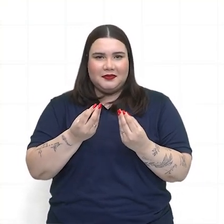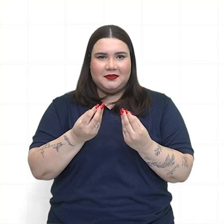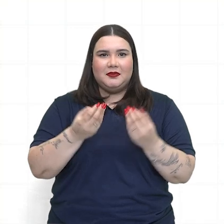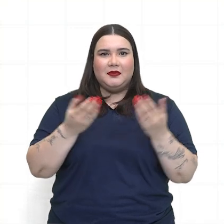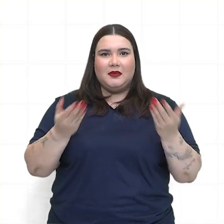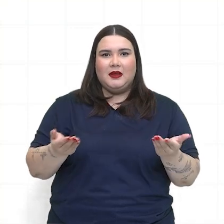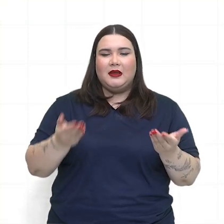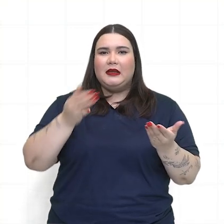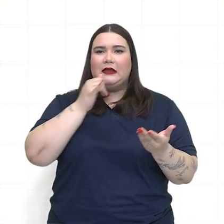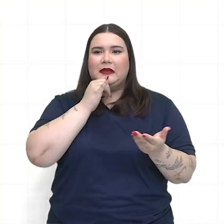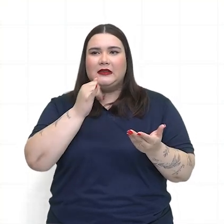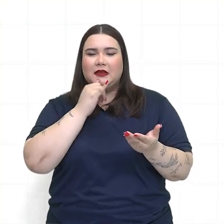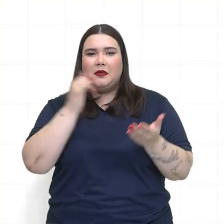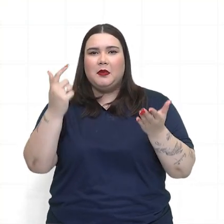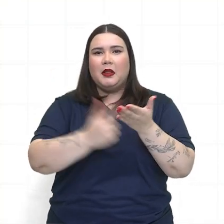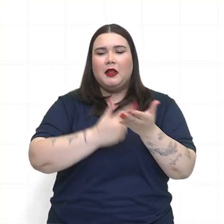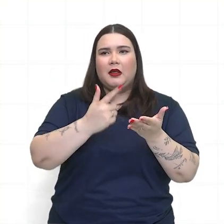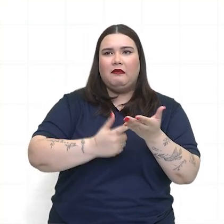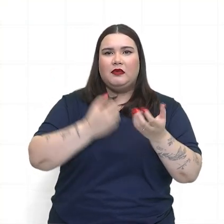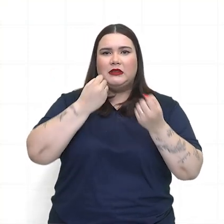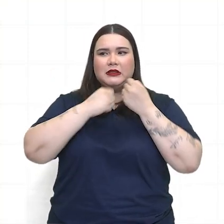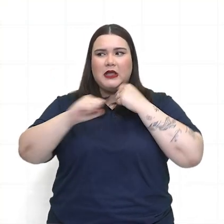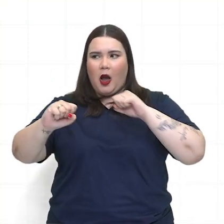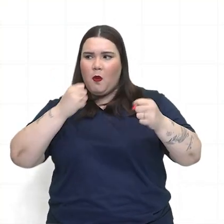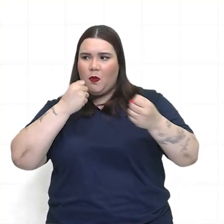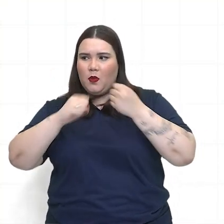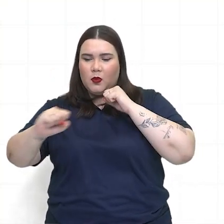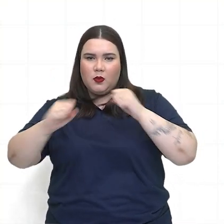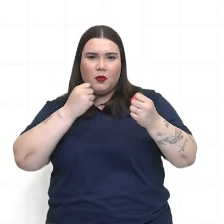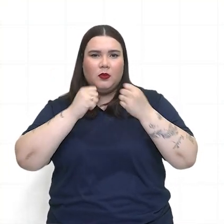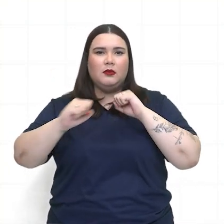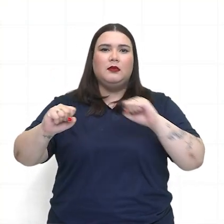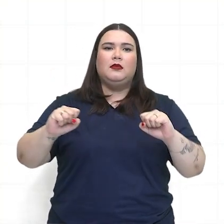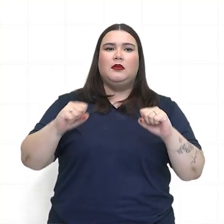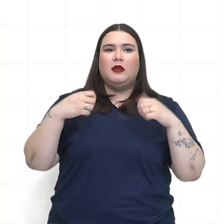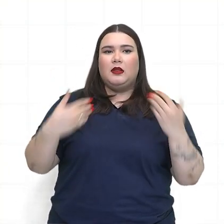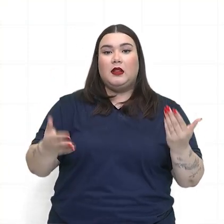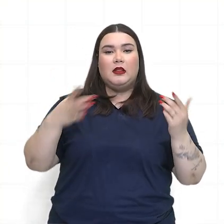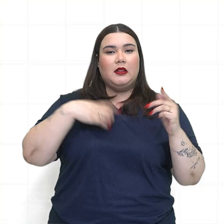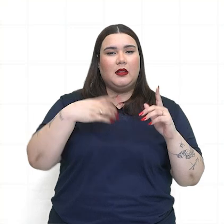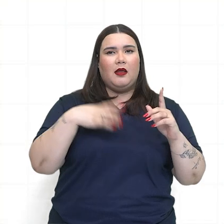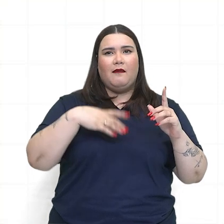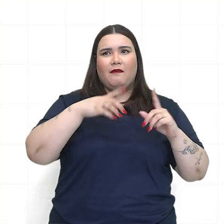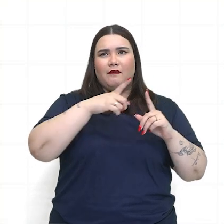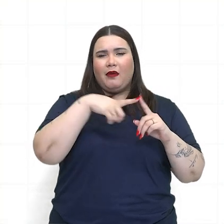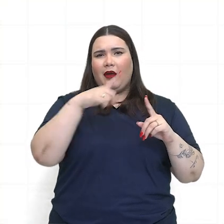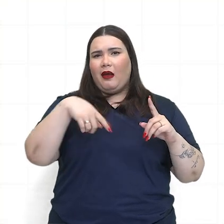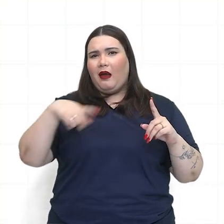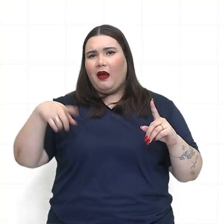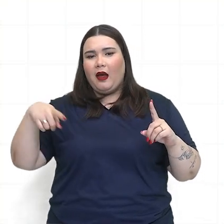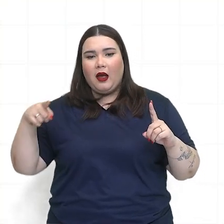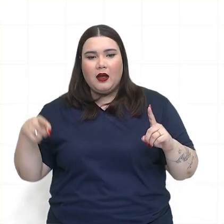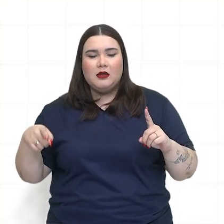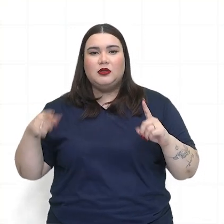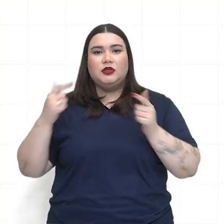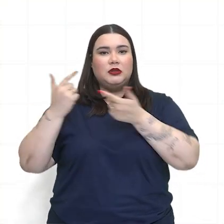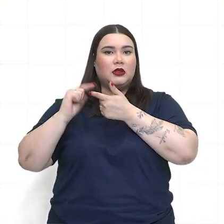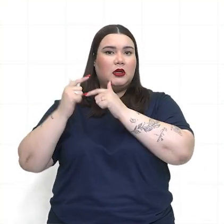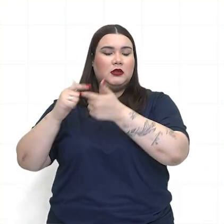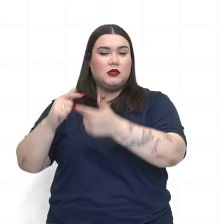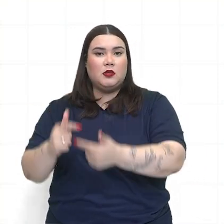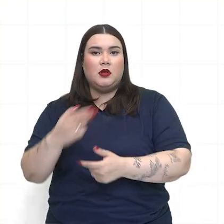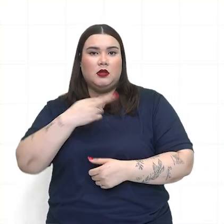sagrados, salmos, por exemplo, nos cristãos tem os salmos, mas temos variadas